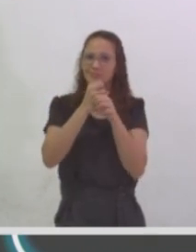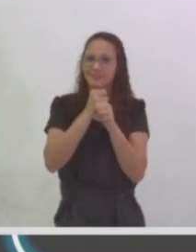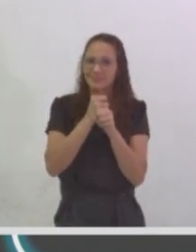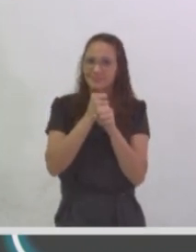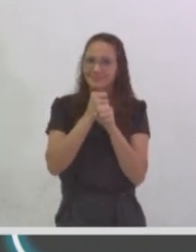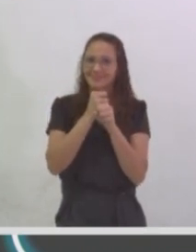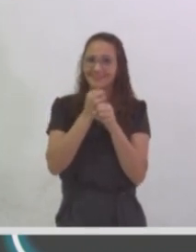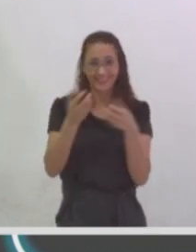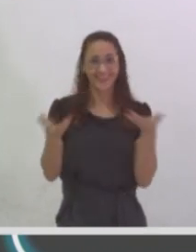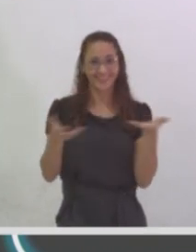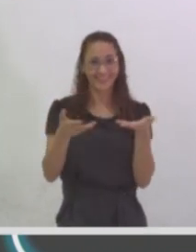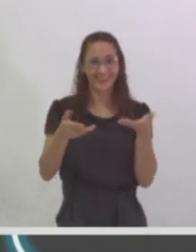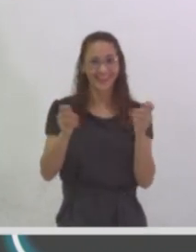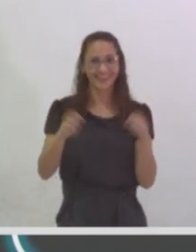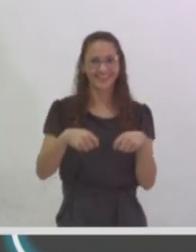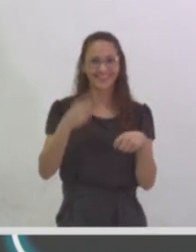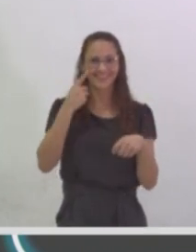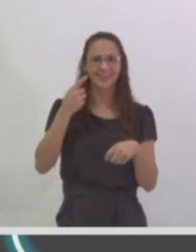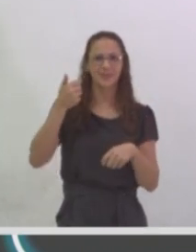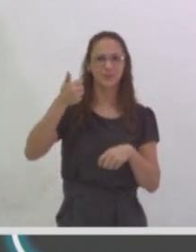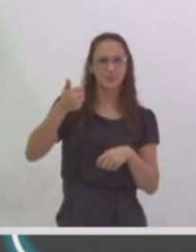junto.